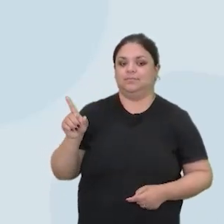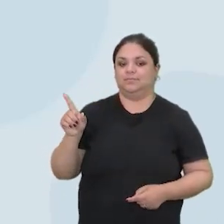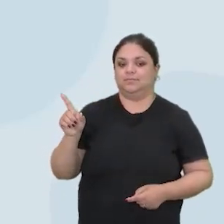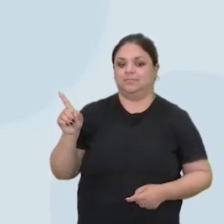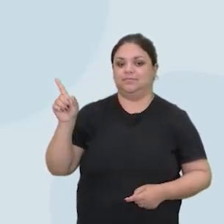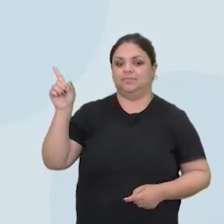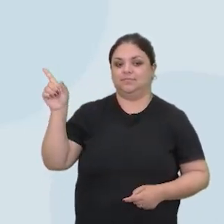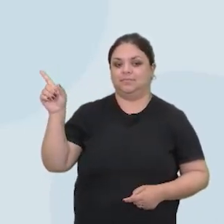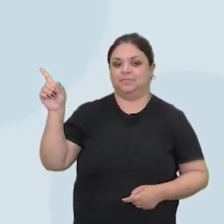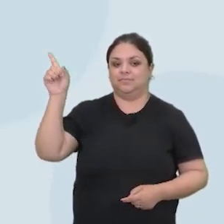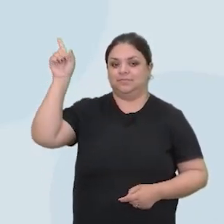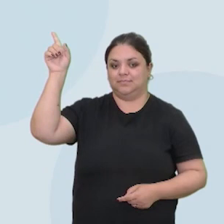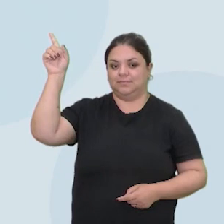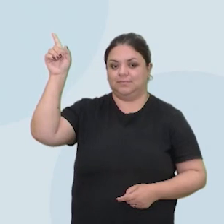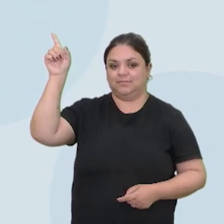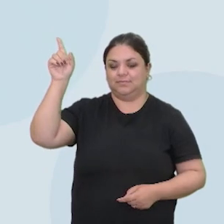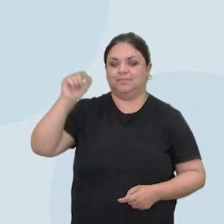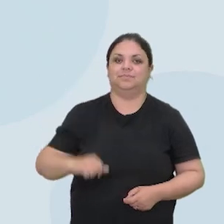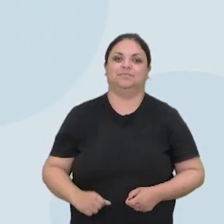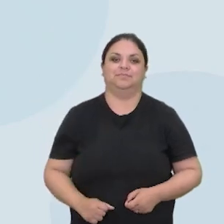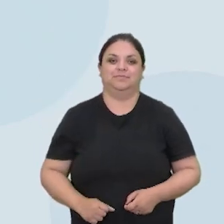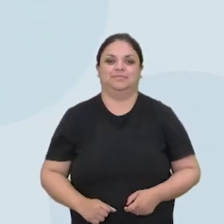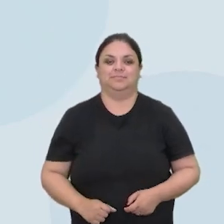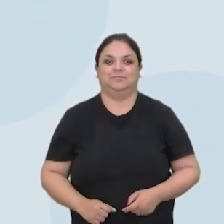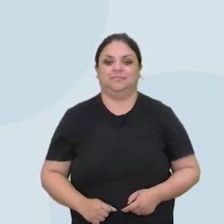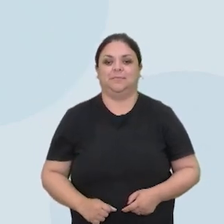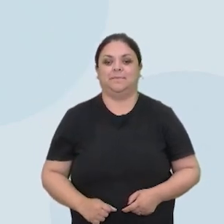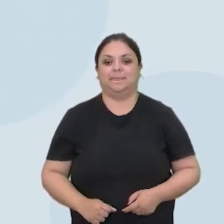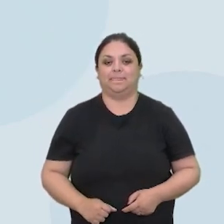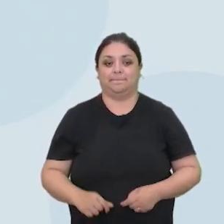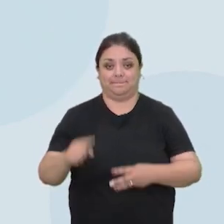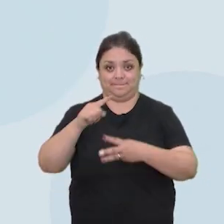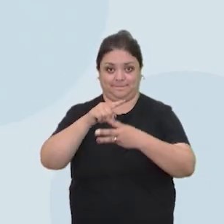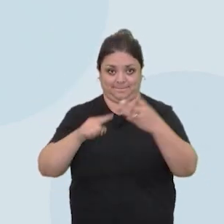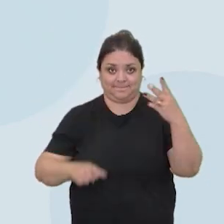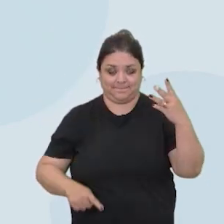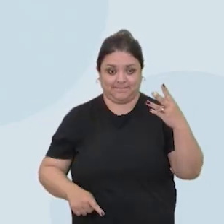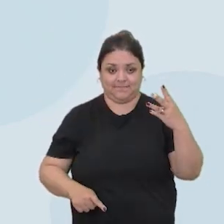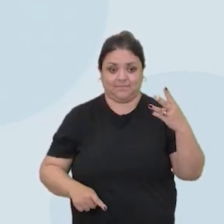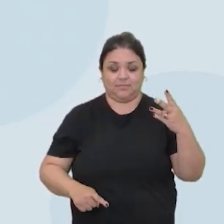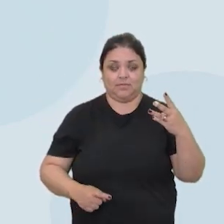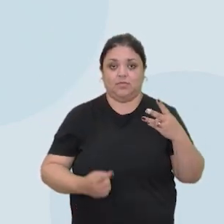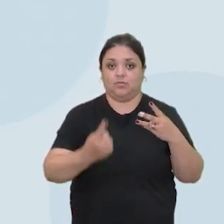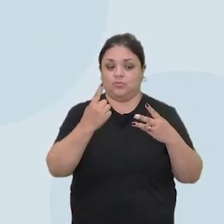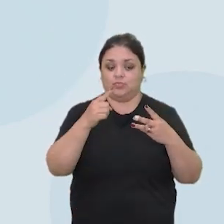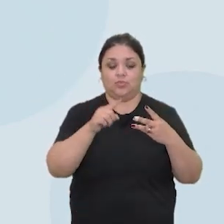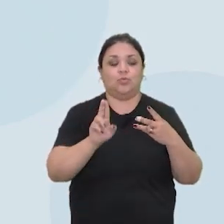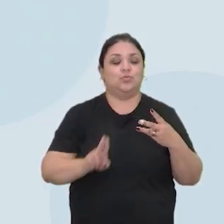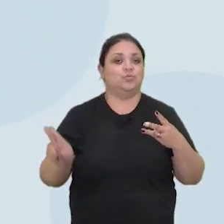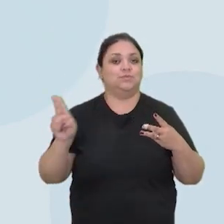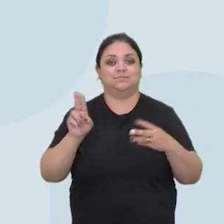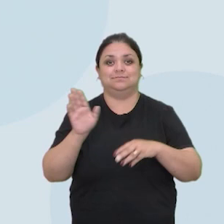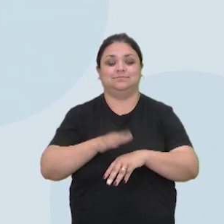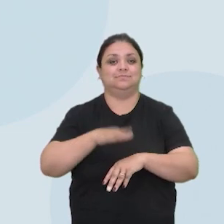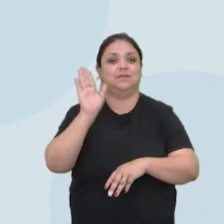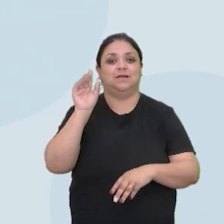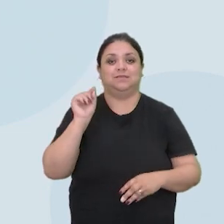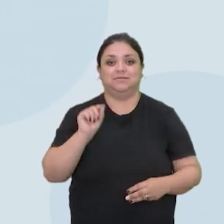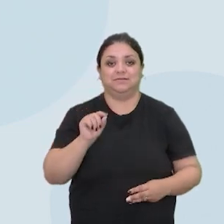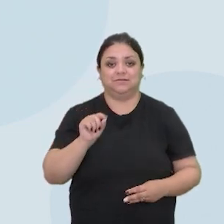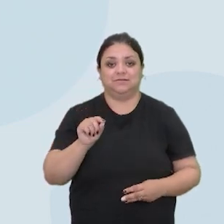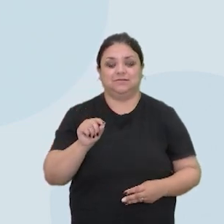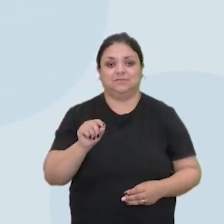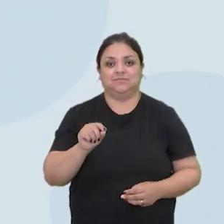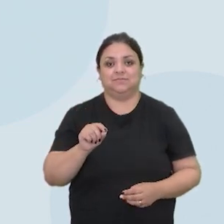depois Bronsted-Lowry e, por fim, Lewis, tá? Dentro desses 3, a que a gente mais utiliza aqui quando a gente